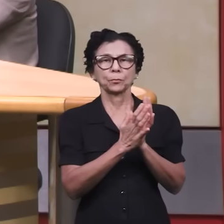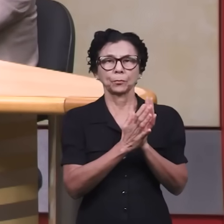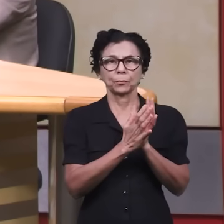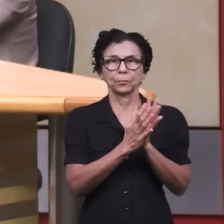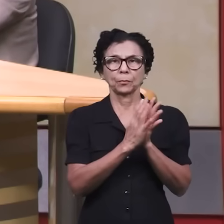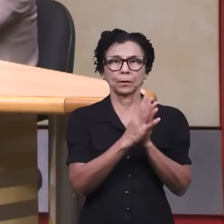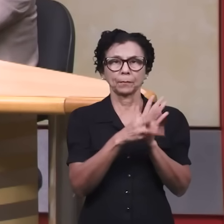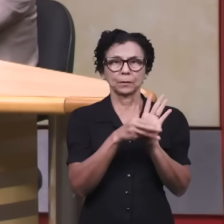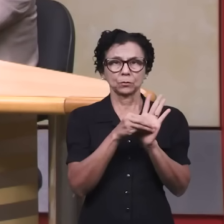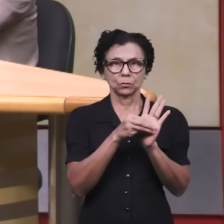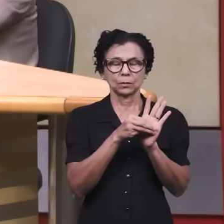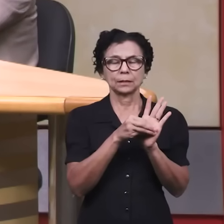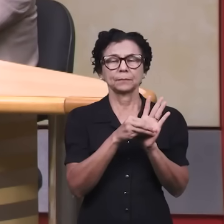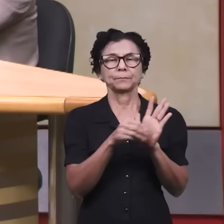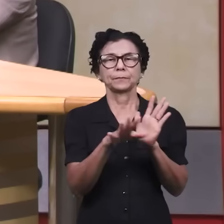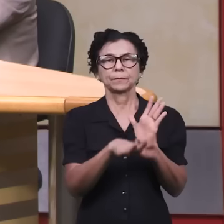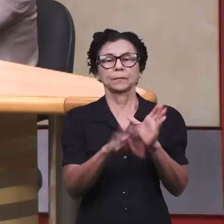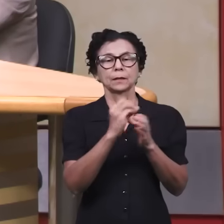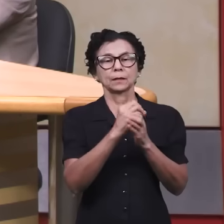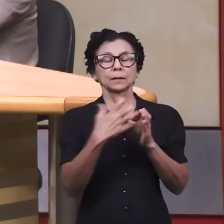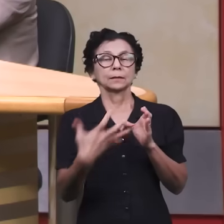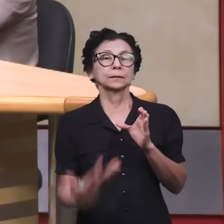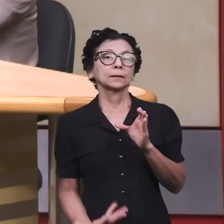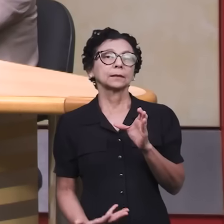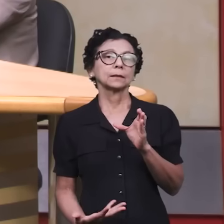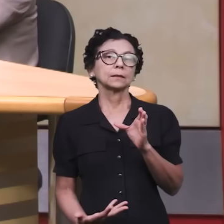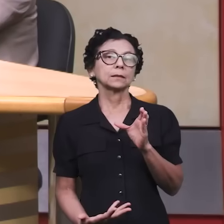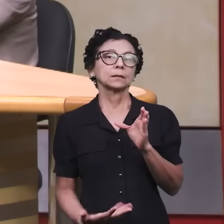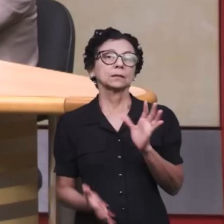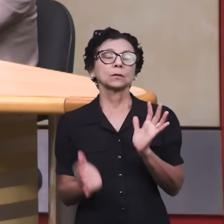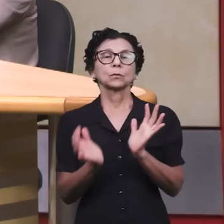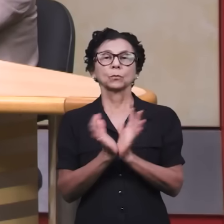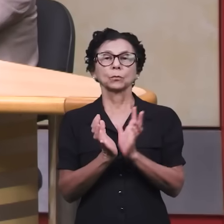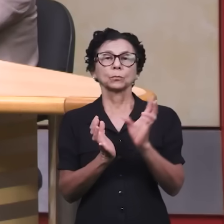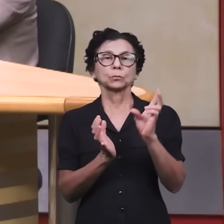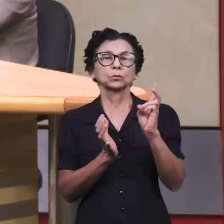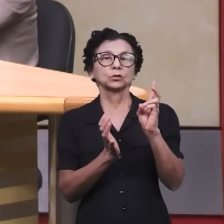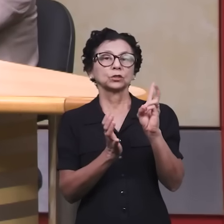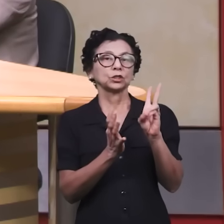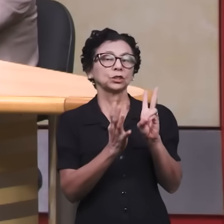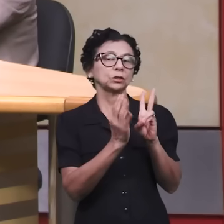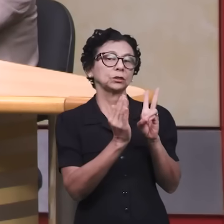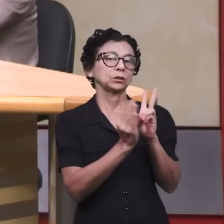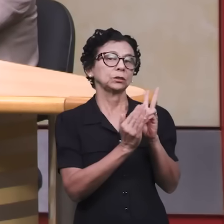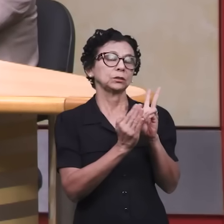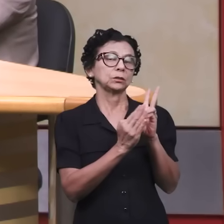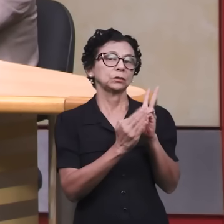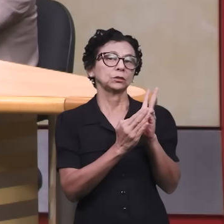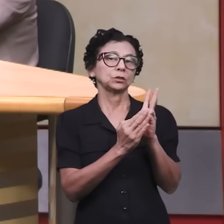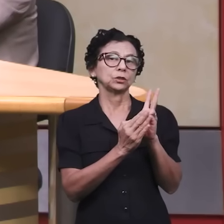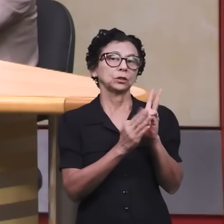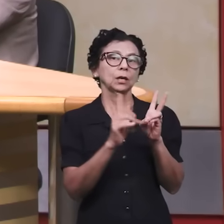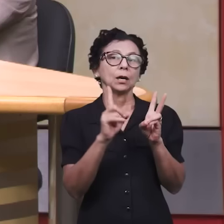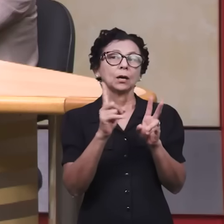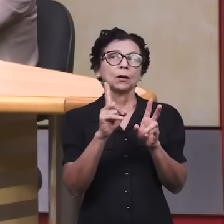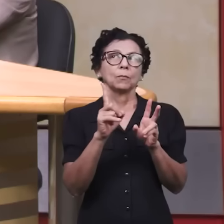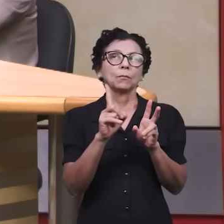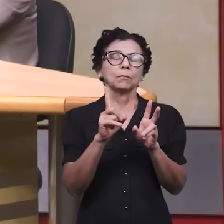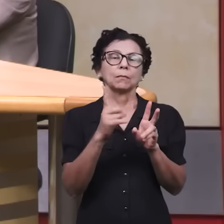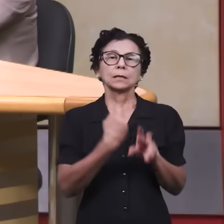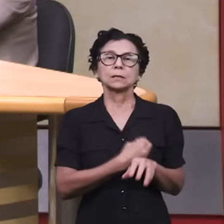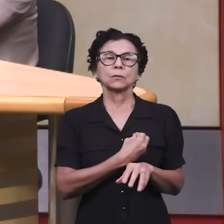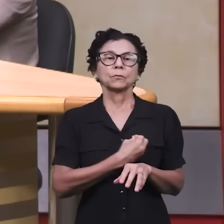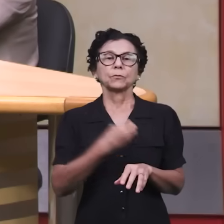característica daquela região que a gente vai é de grupos indígenas, mas não vivendo dentro